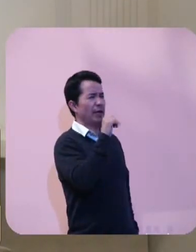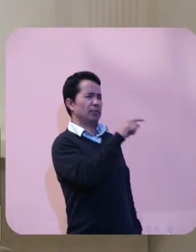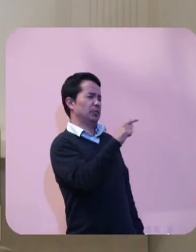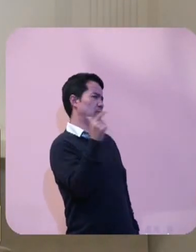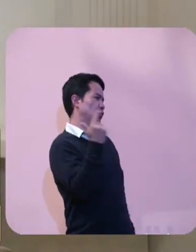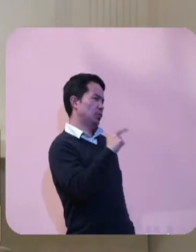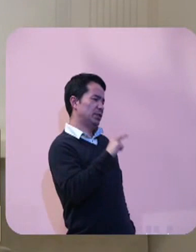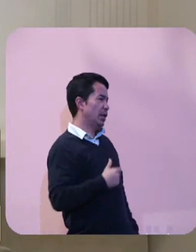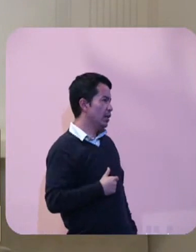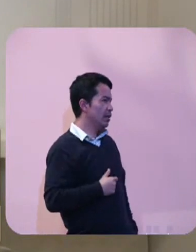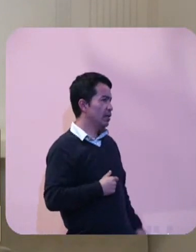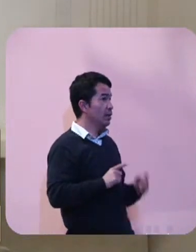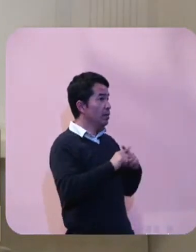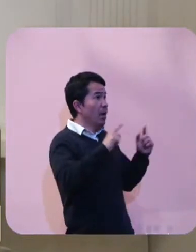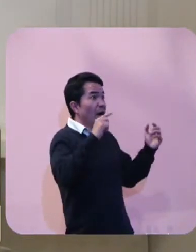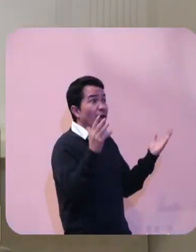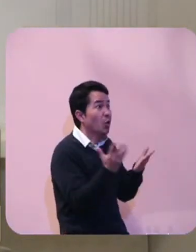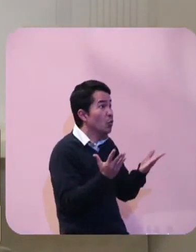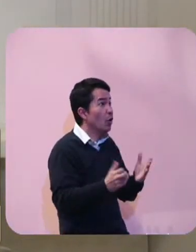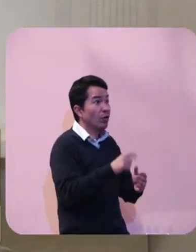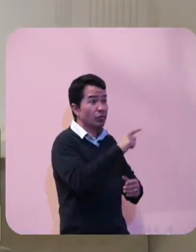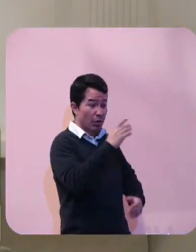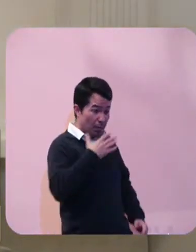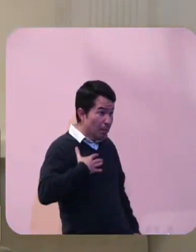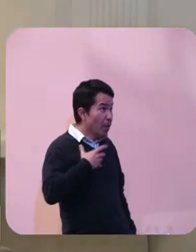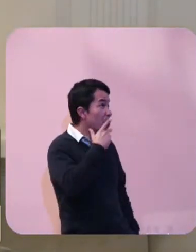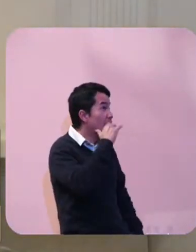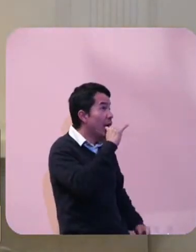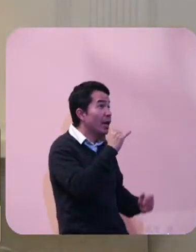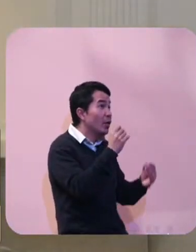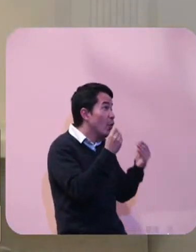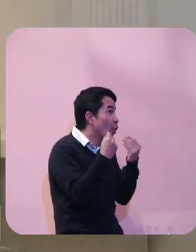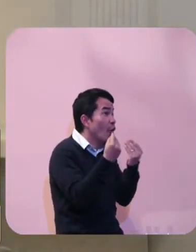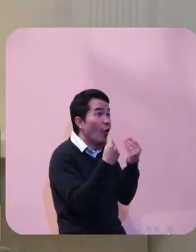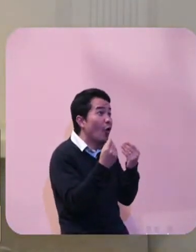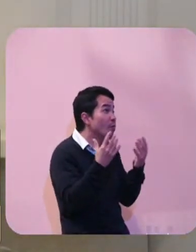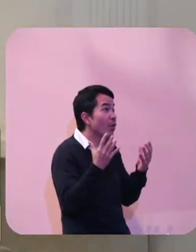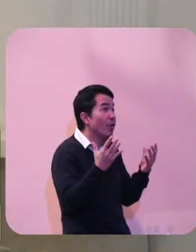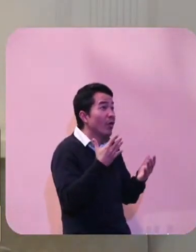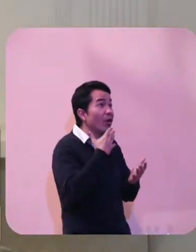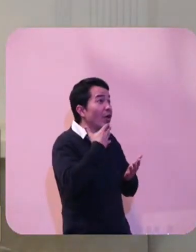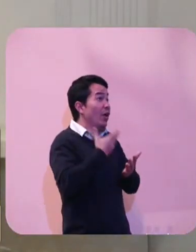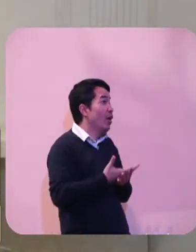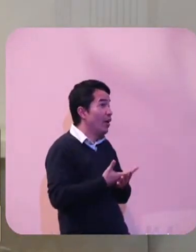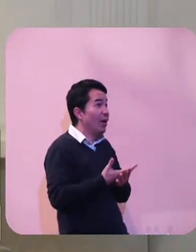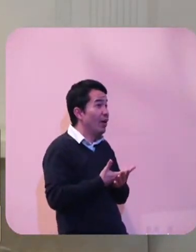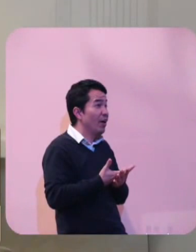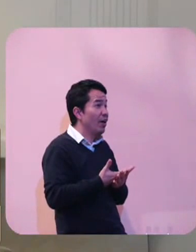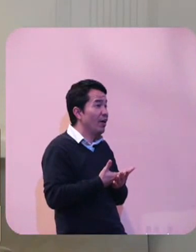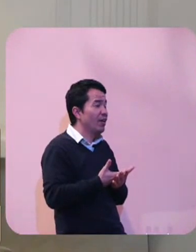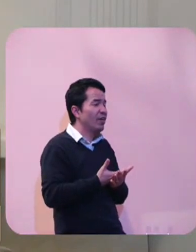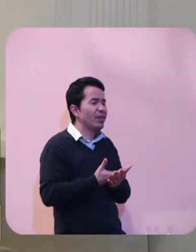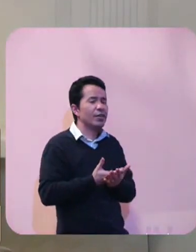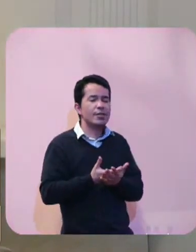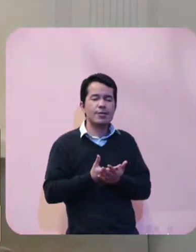vez, o Senhor estava sendo meu pai. E o interessante é que, enquanto ele estava sendo